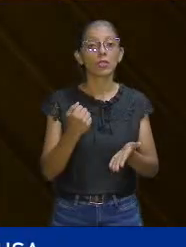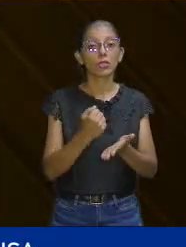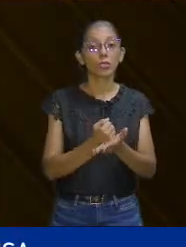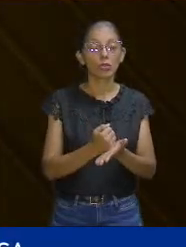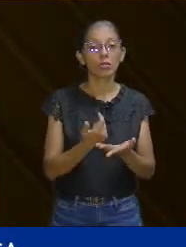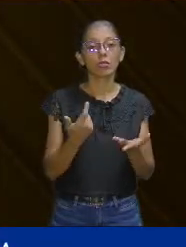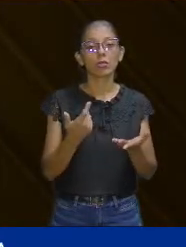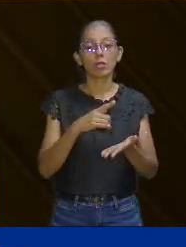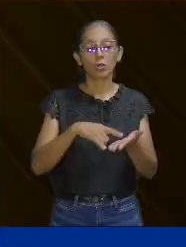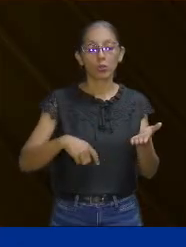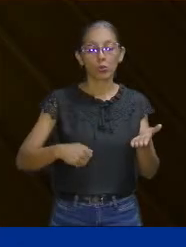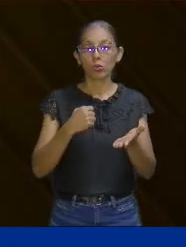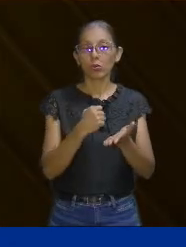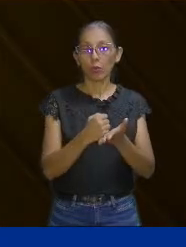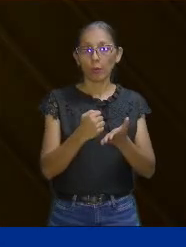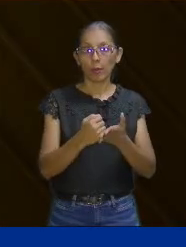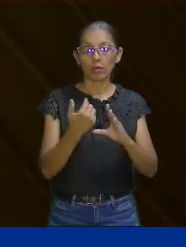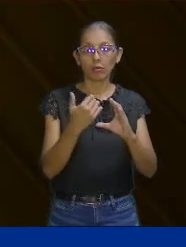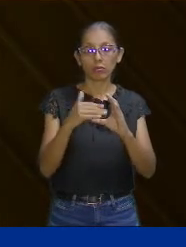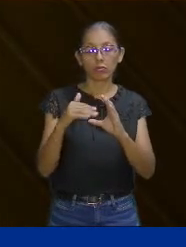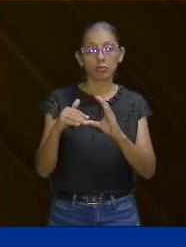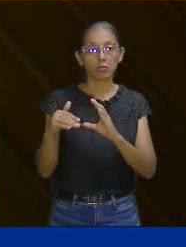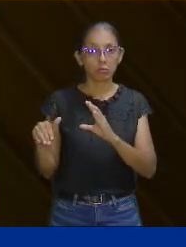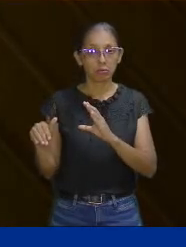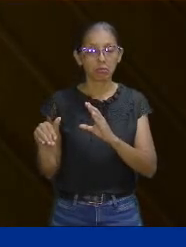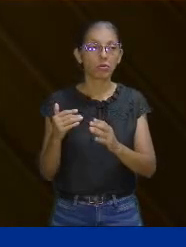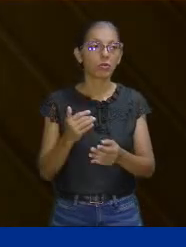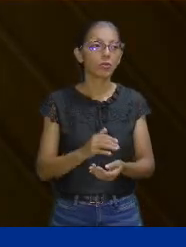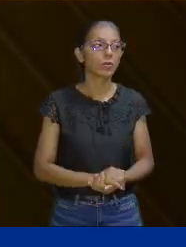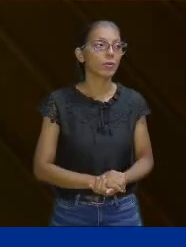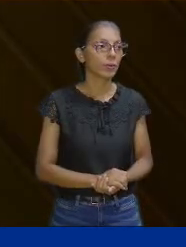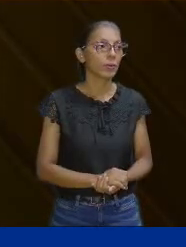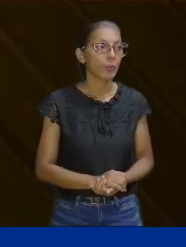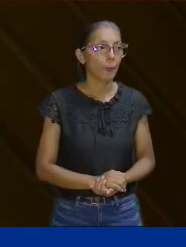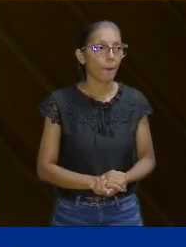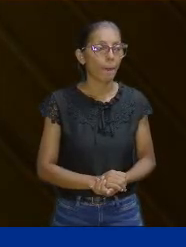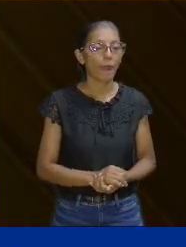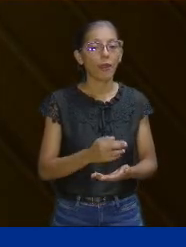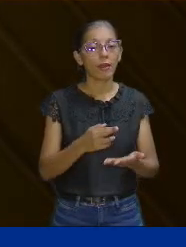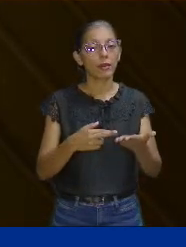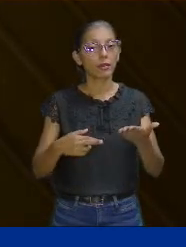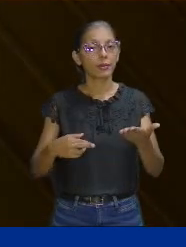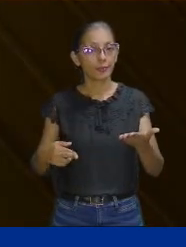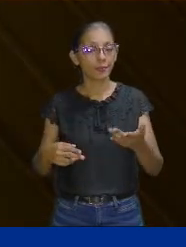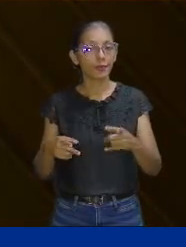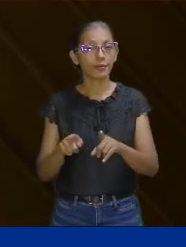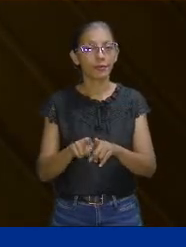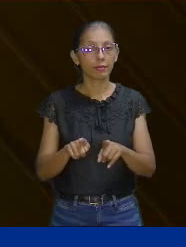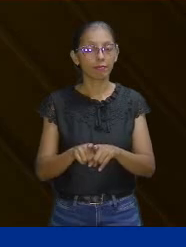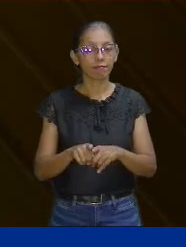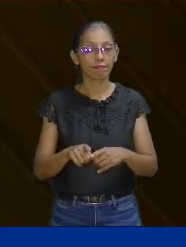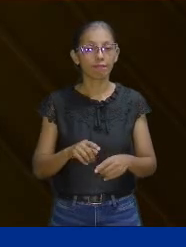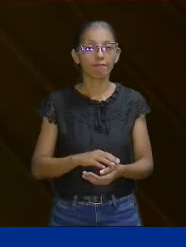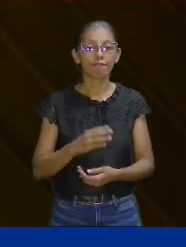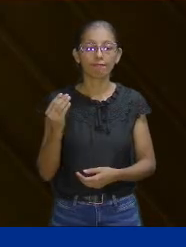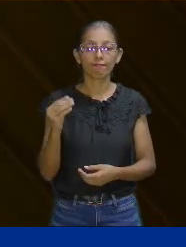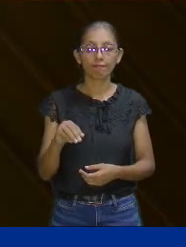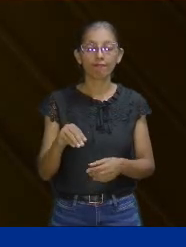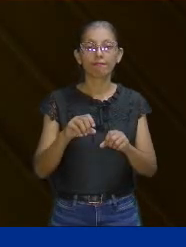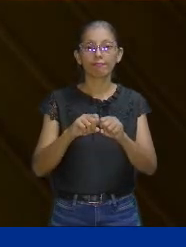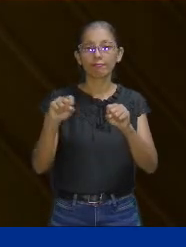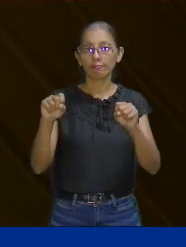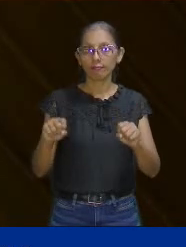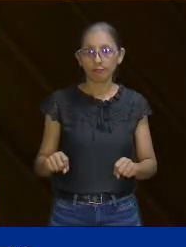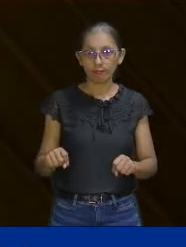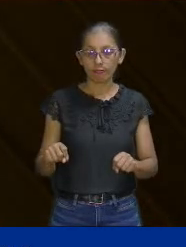que determinem as ordens de missões, ela prevê que esses relatórios de missões sejam inseridos no sistema